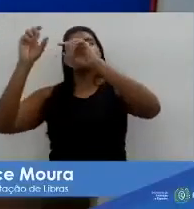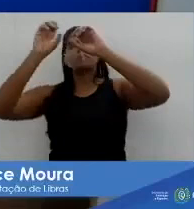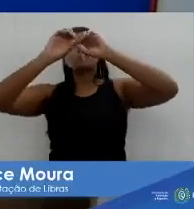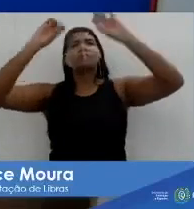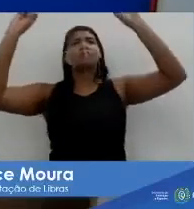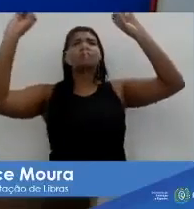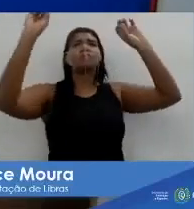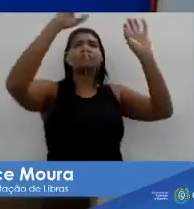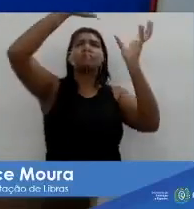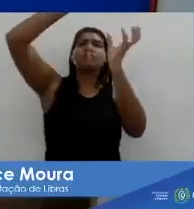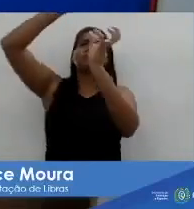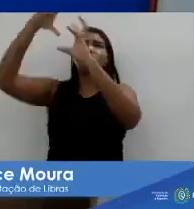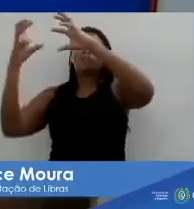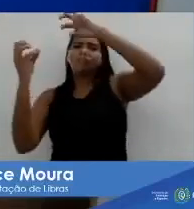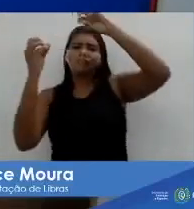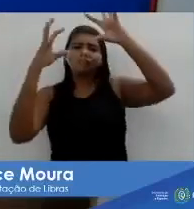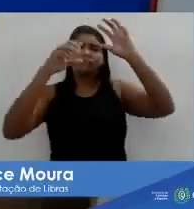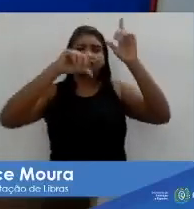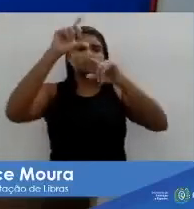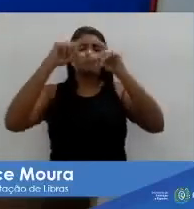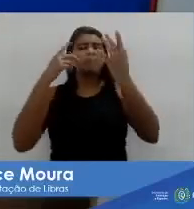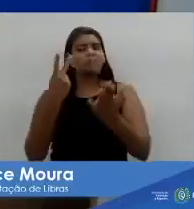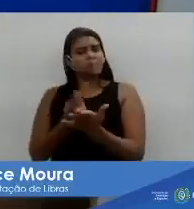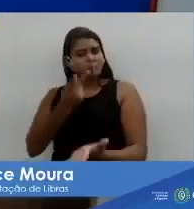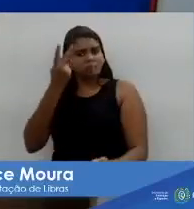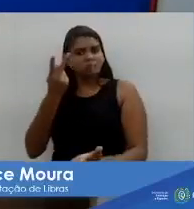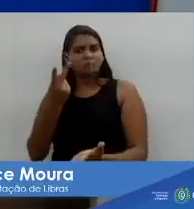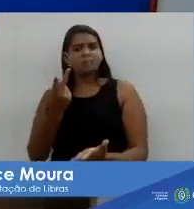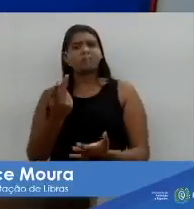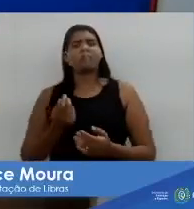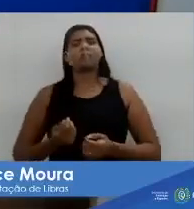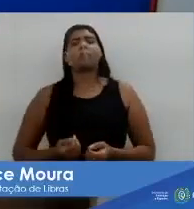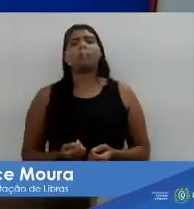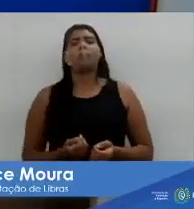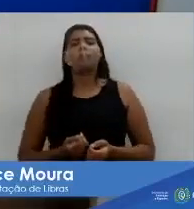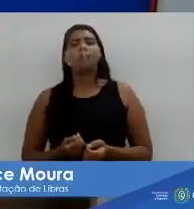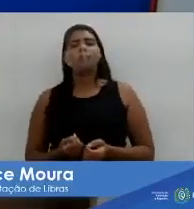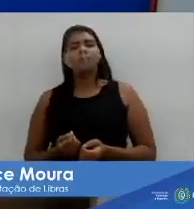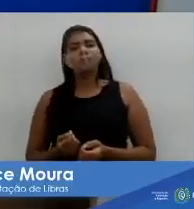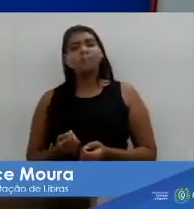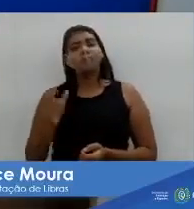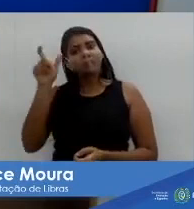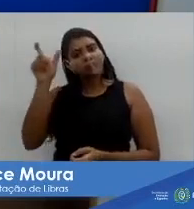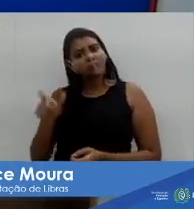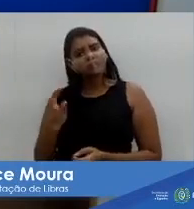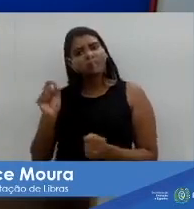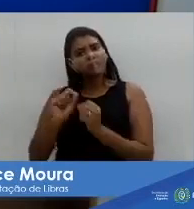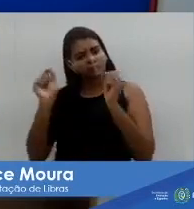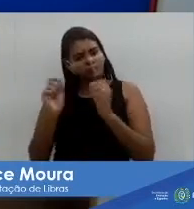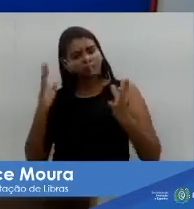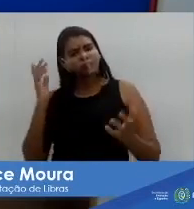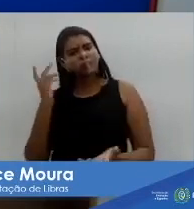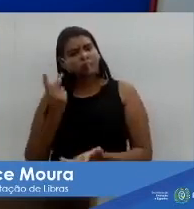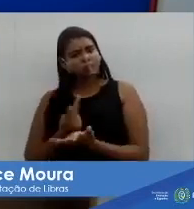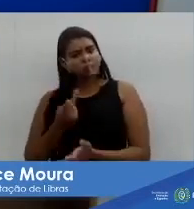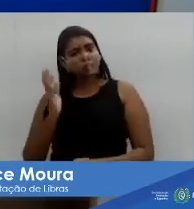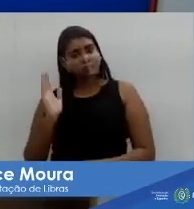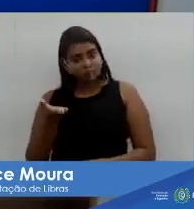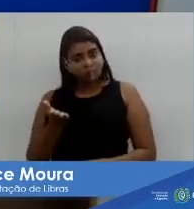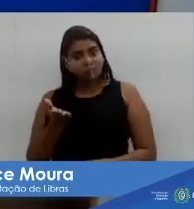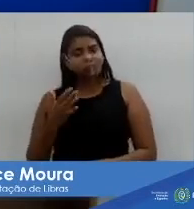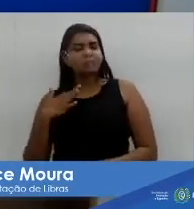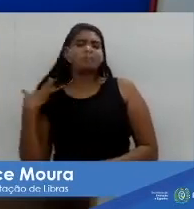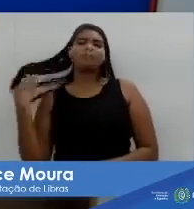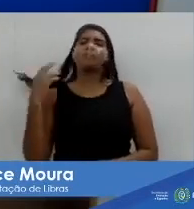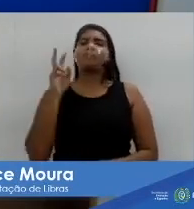interestelares são viagens que podem ocorrer entre estrelas. E será que o homem já realizou essas viagens? É isso que a